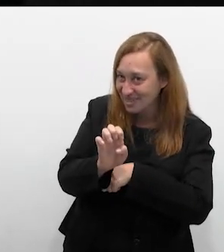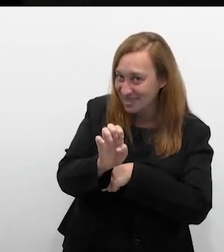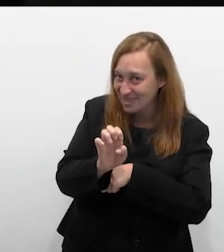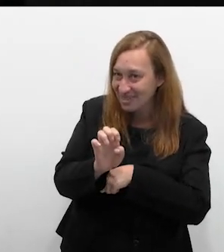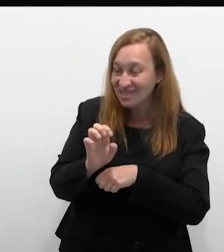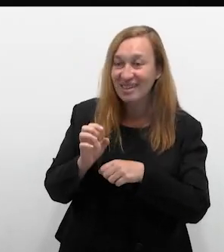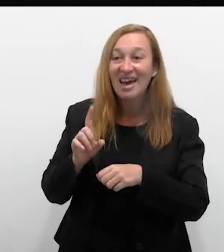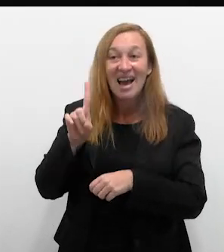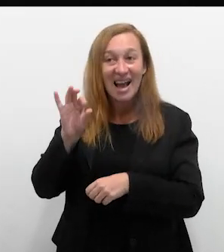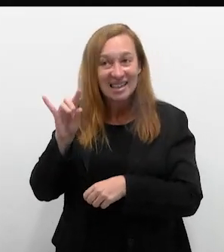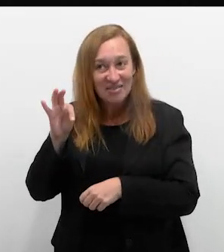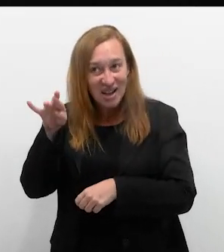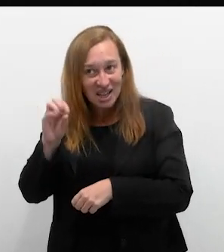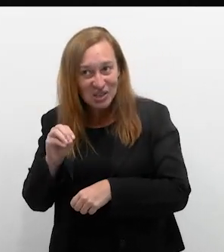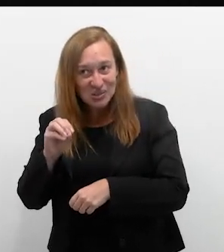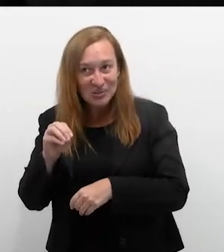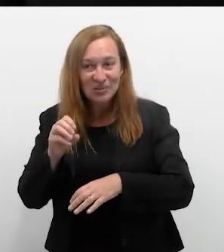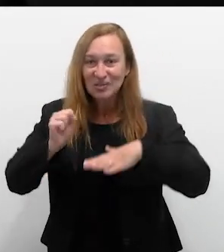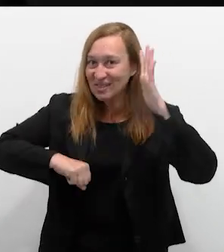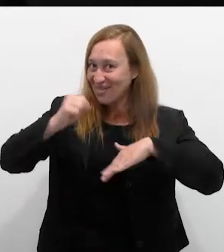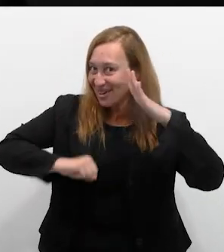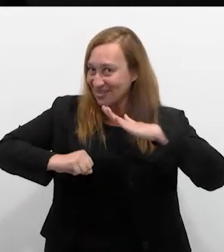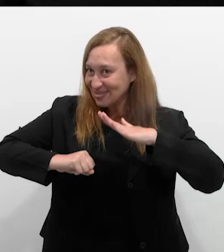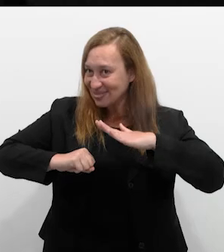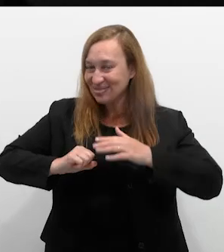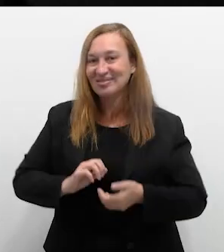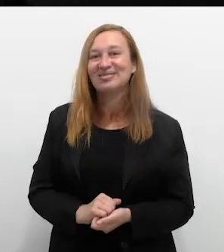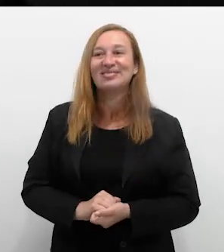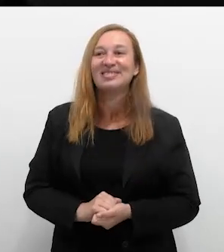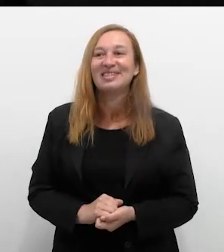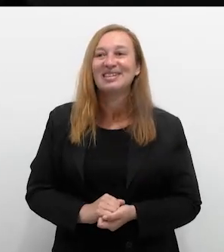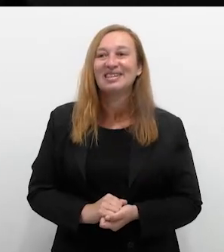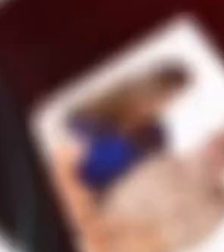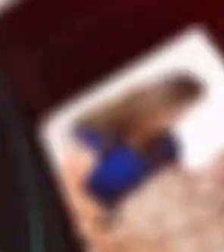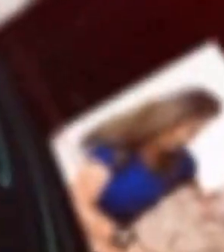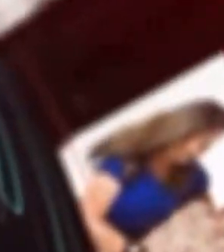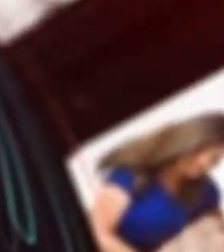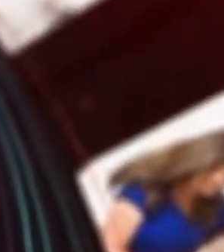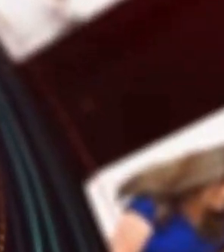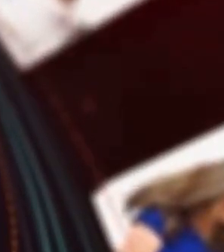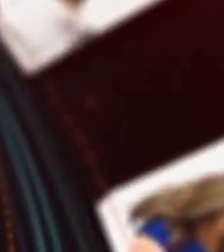com Jorge Silveira, atual carnavalesco do Acadêmico do Salgueiro.